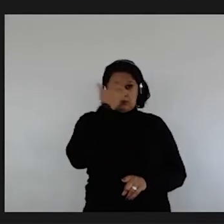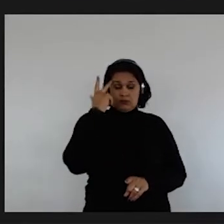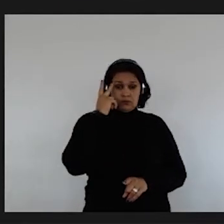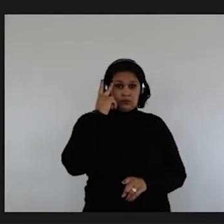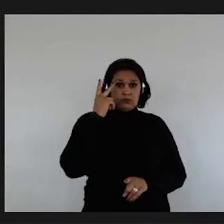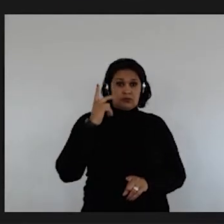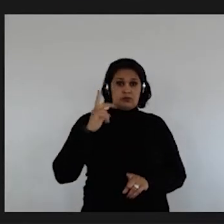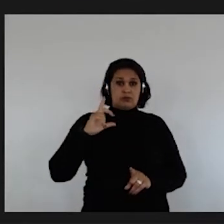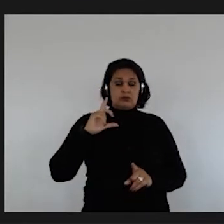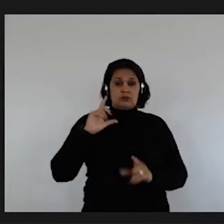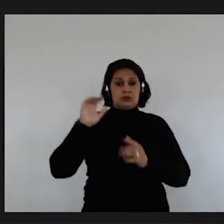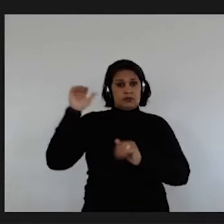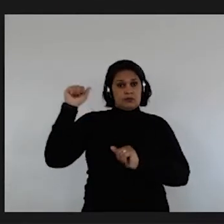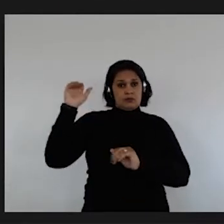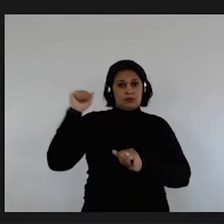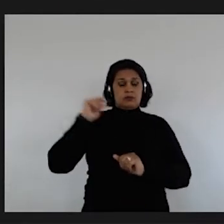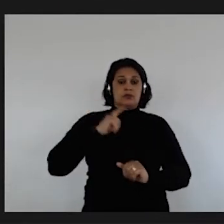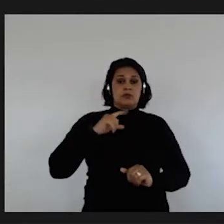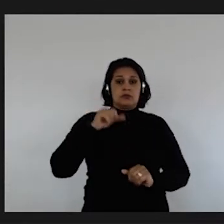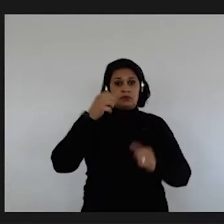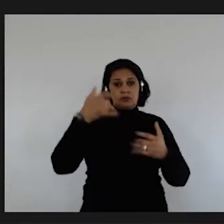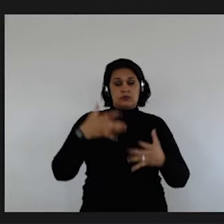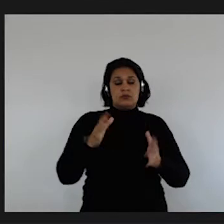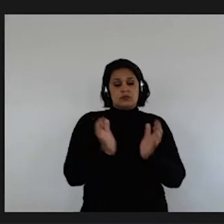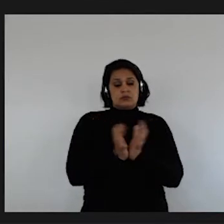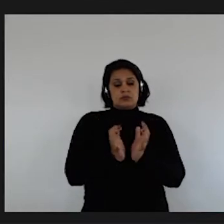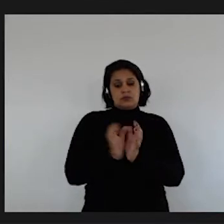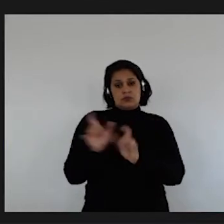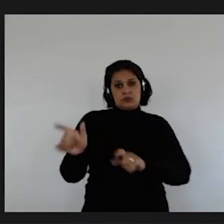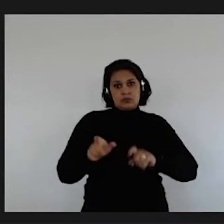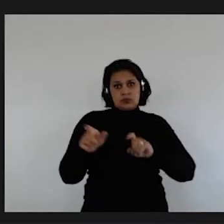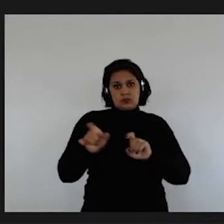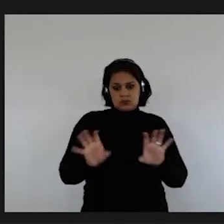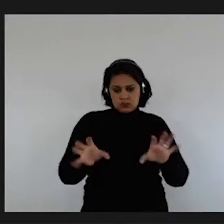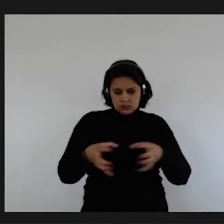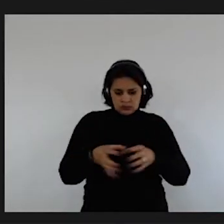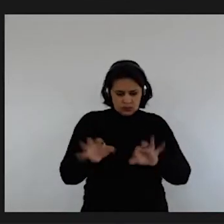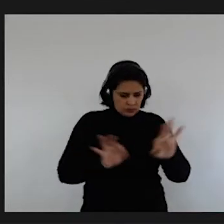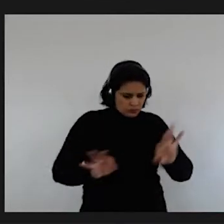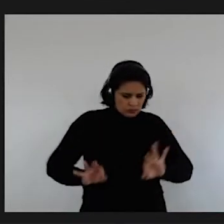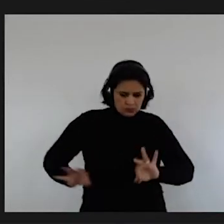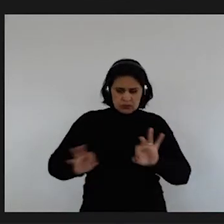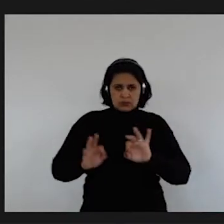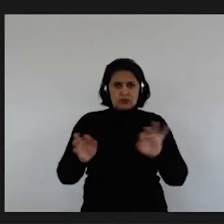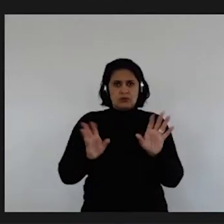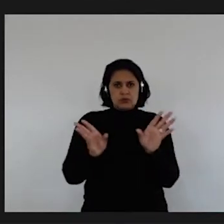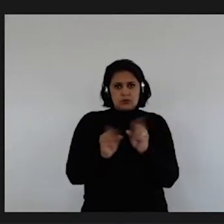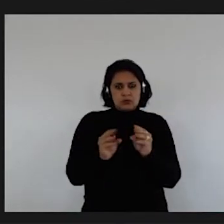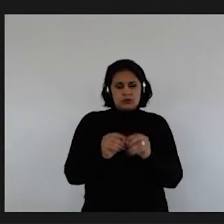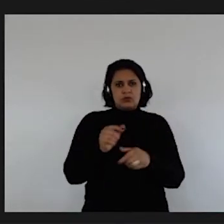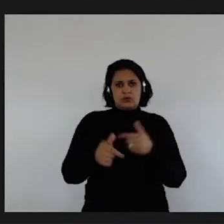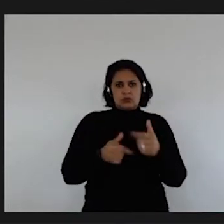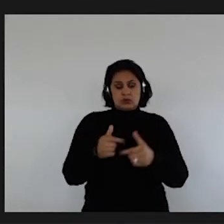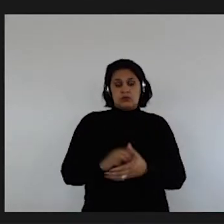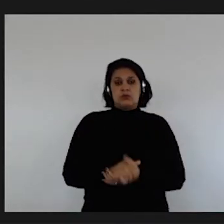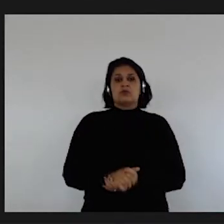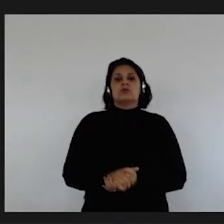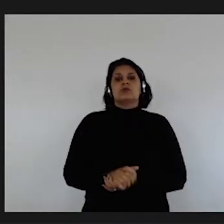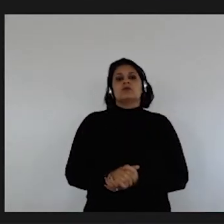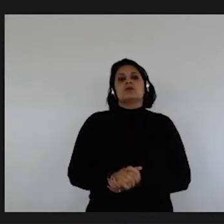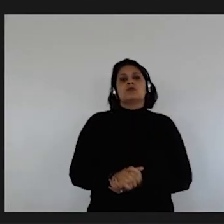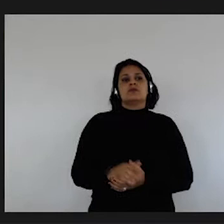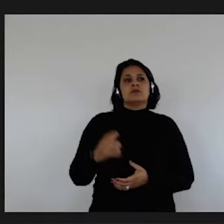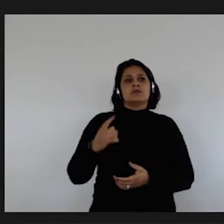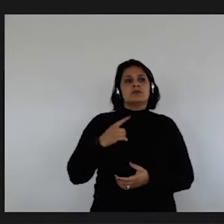melhores formas de agricultura de grupo, onde se reúnem pequenos proprietários otimizando suas atividades. Grandes empreendimentos como Azeite